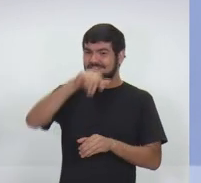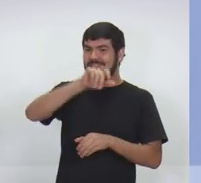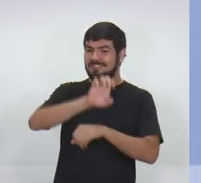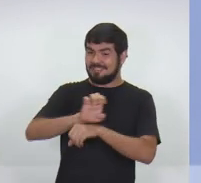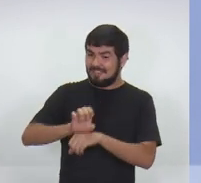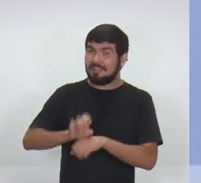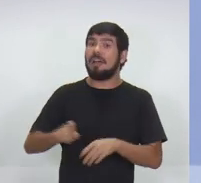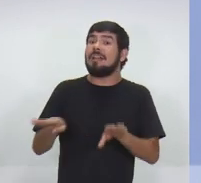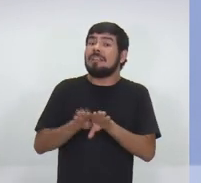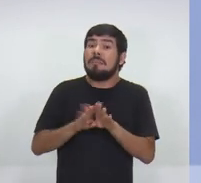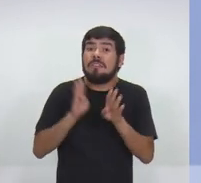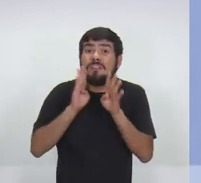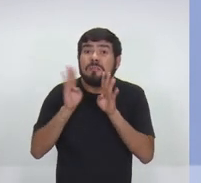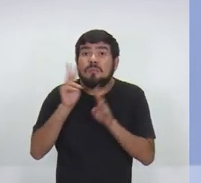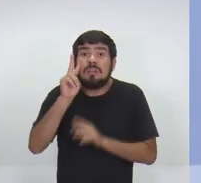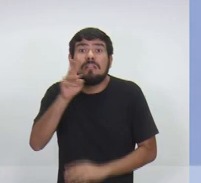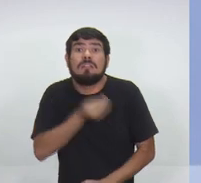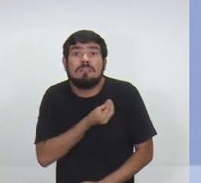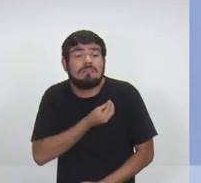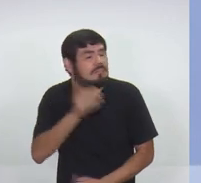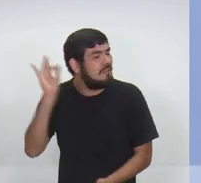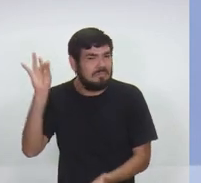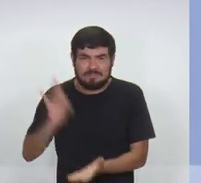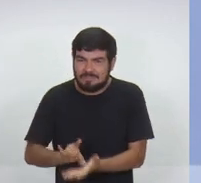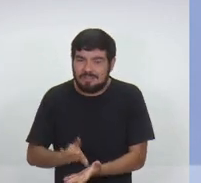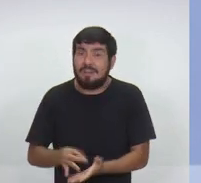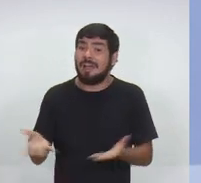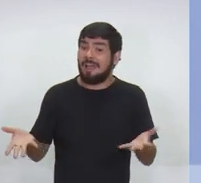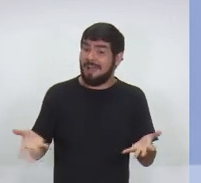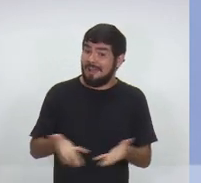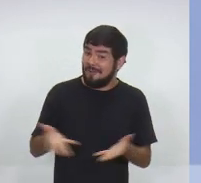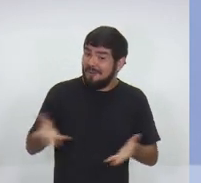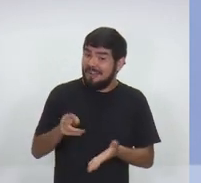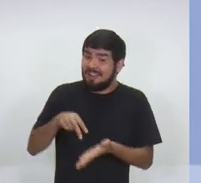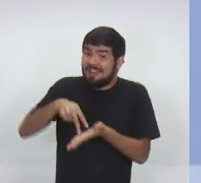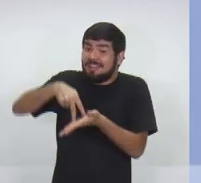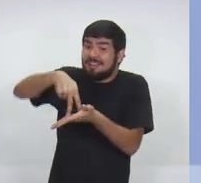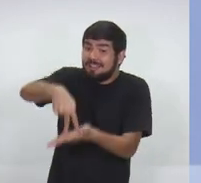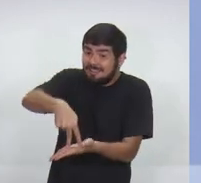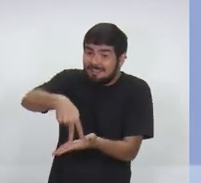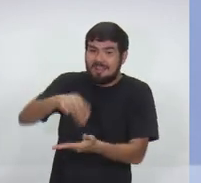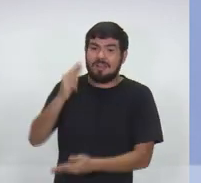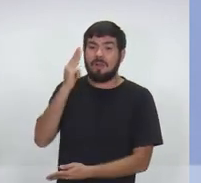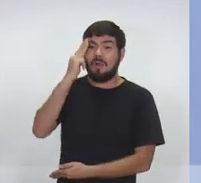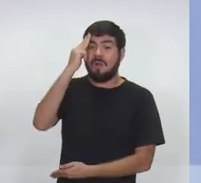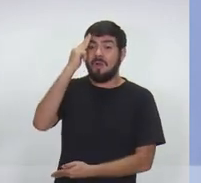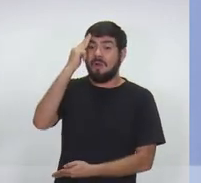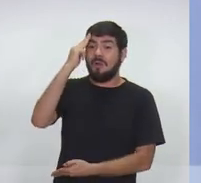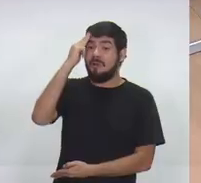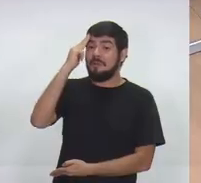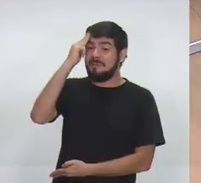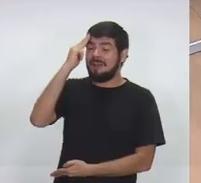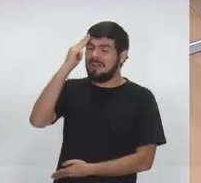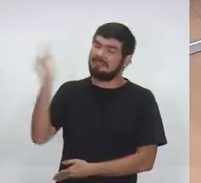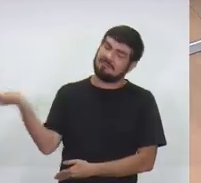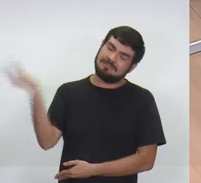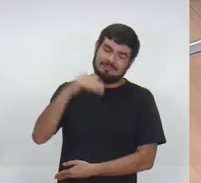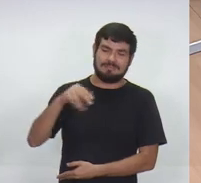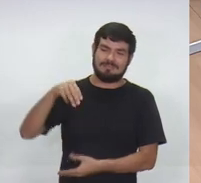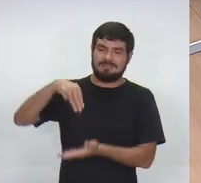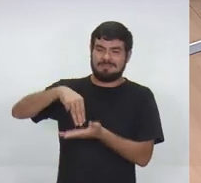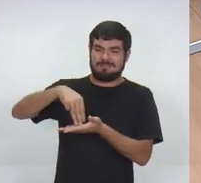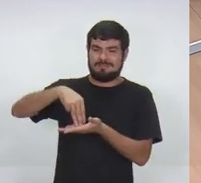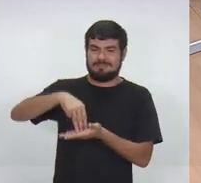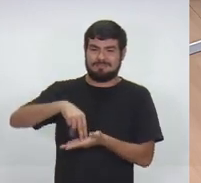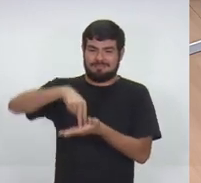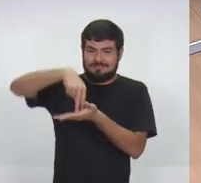oficial neste bloco quem vai para o centro tem de ser sabatinado o candidato omar aziz crypton o palco central que o candidato